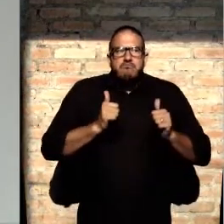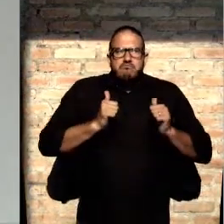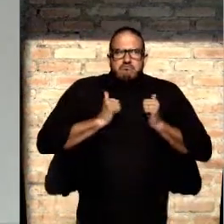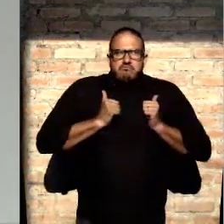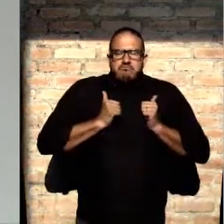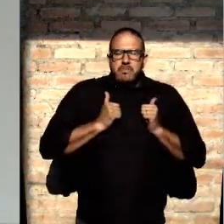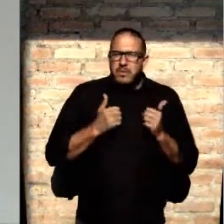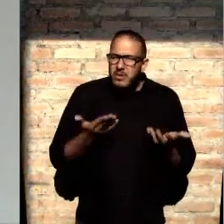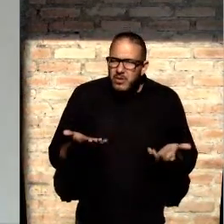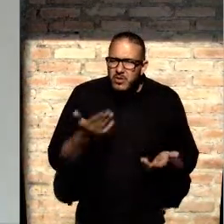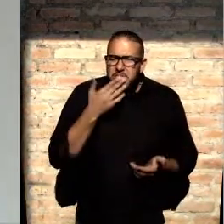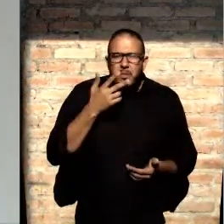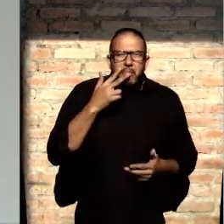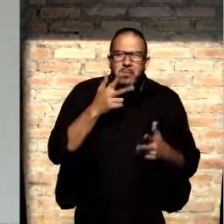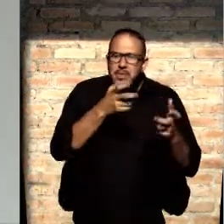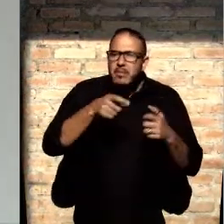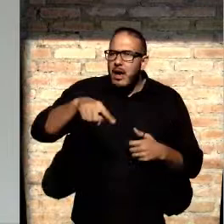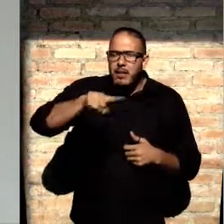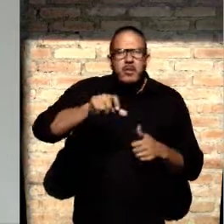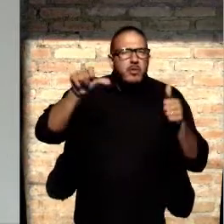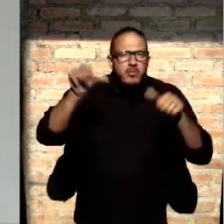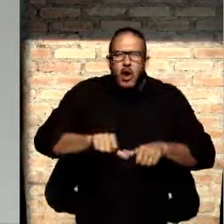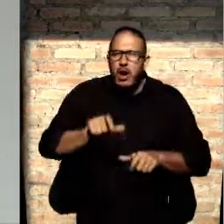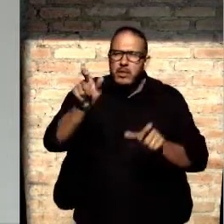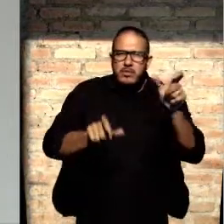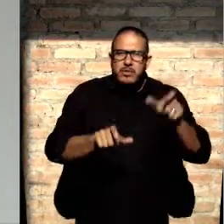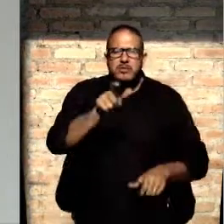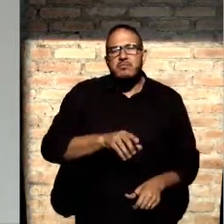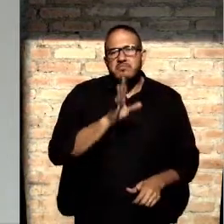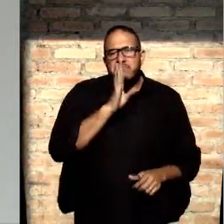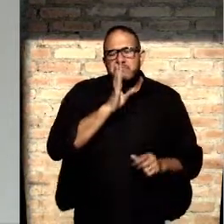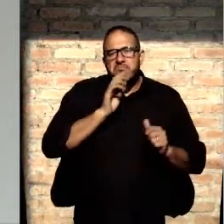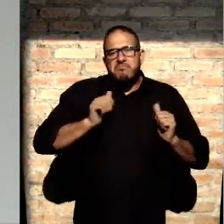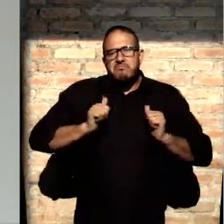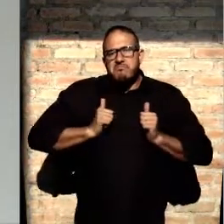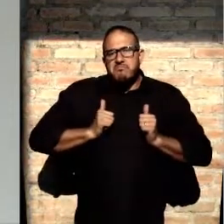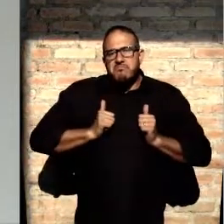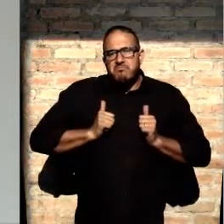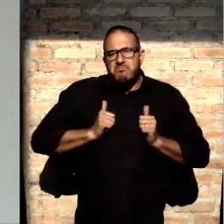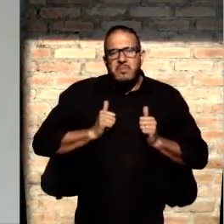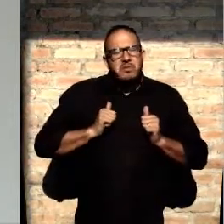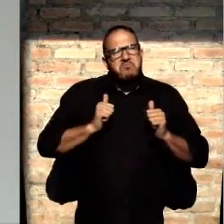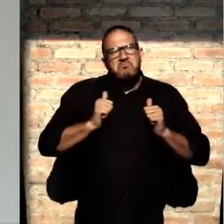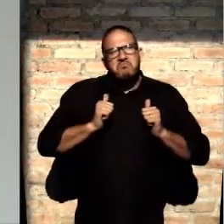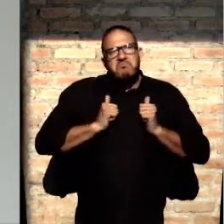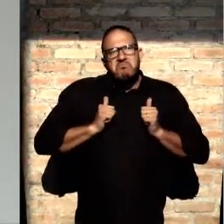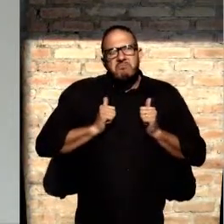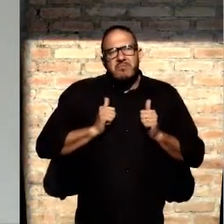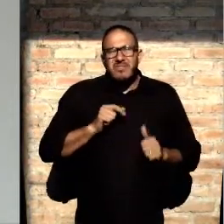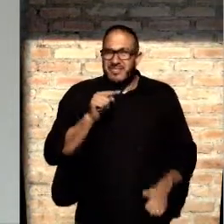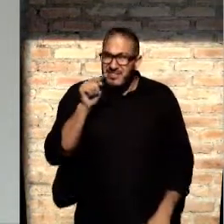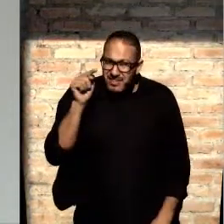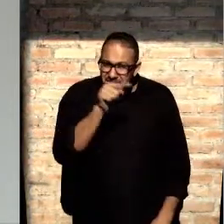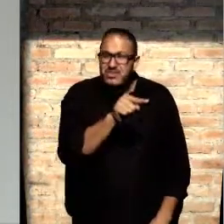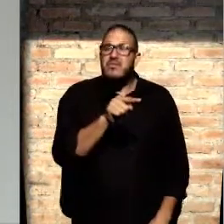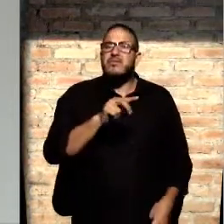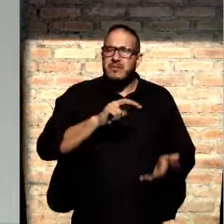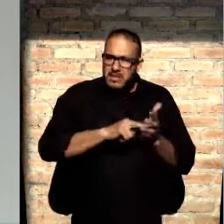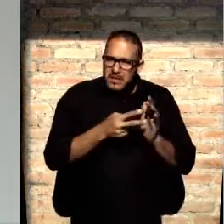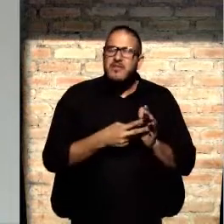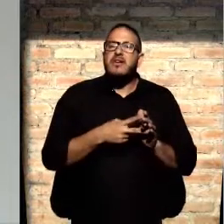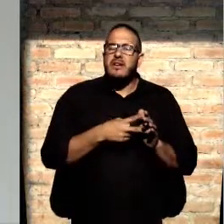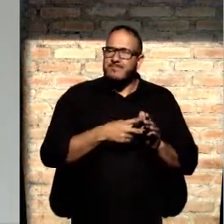pra mim a mais terrível das ações a omissão é uma ação muito